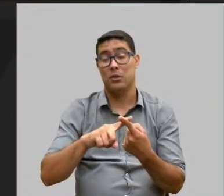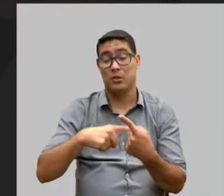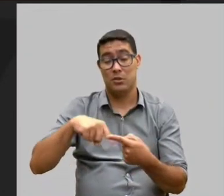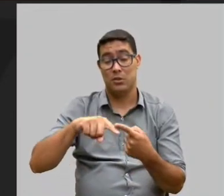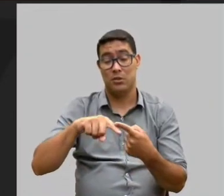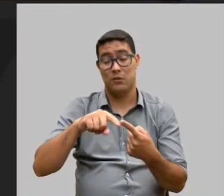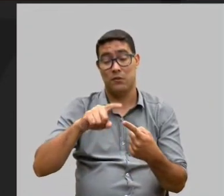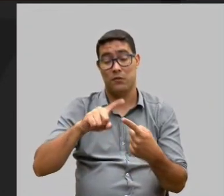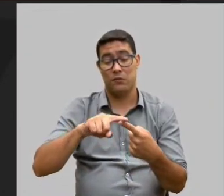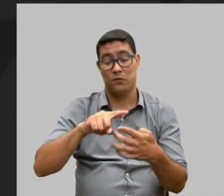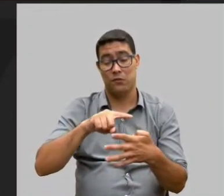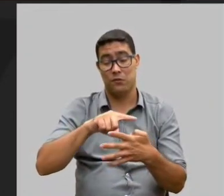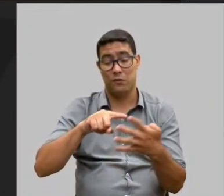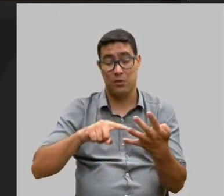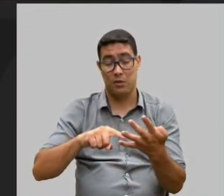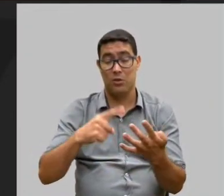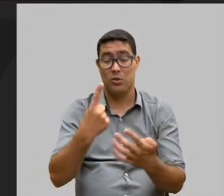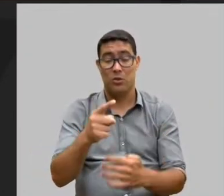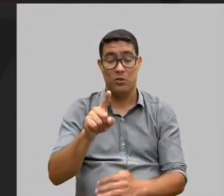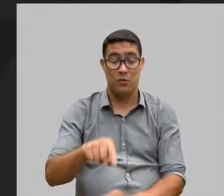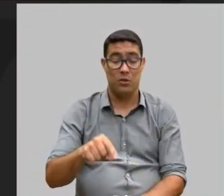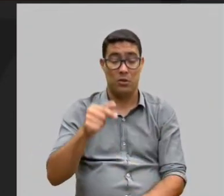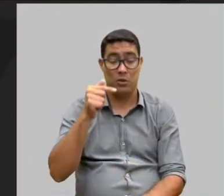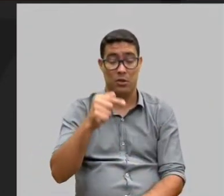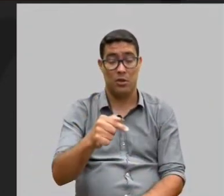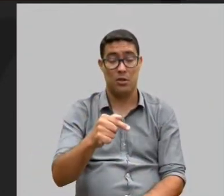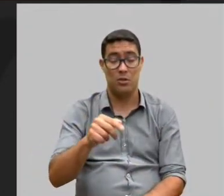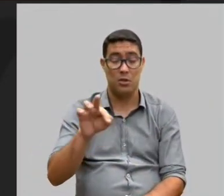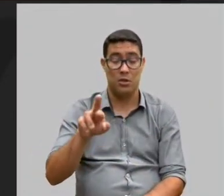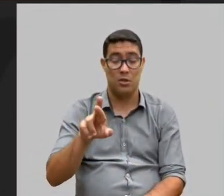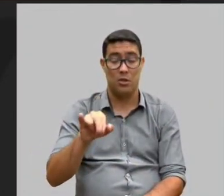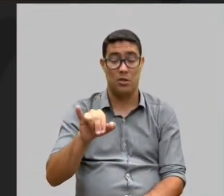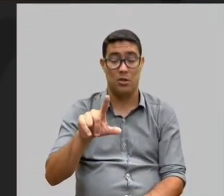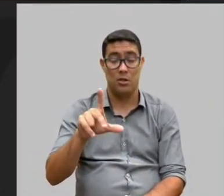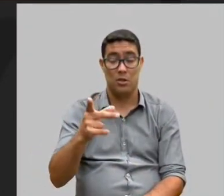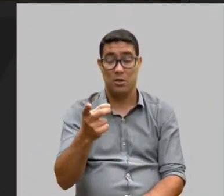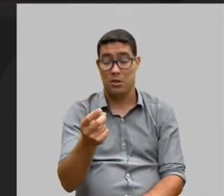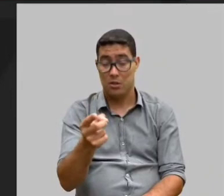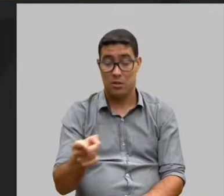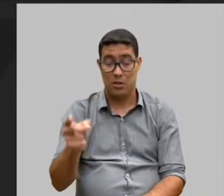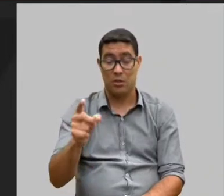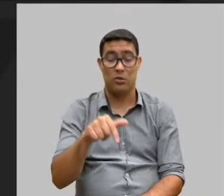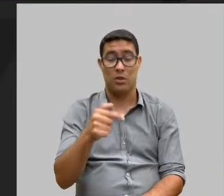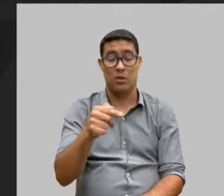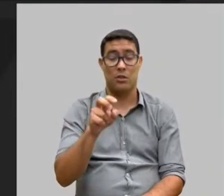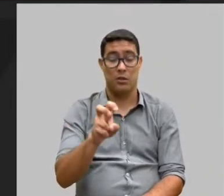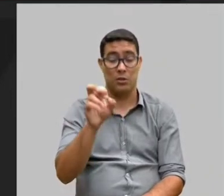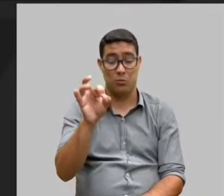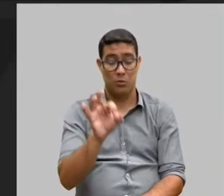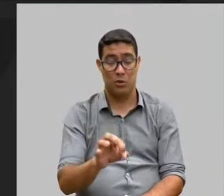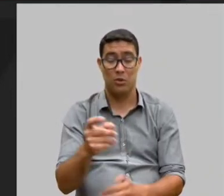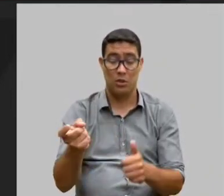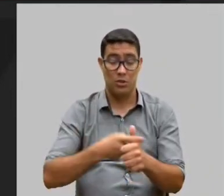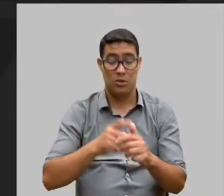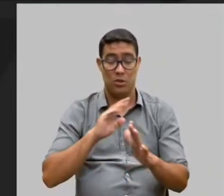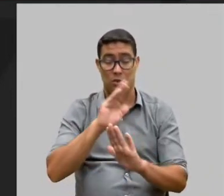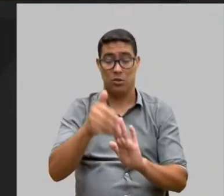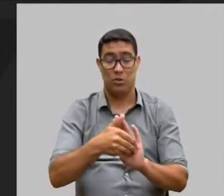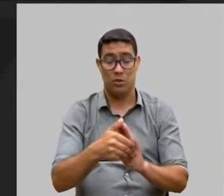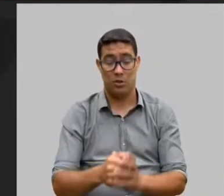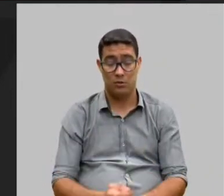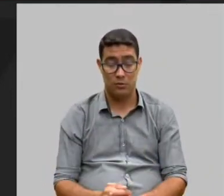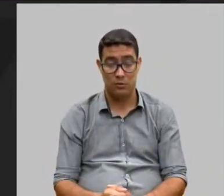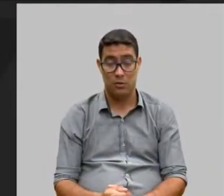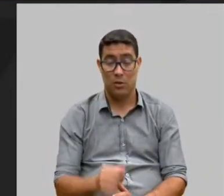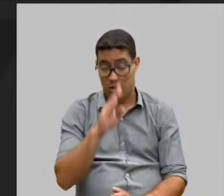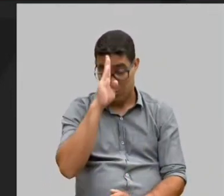estado é 1,7 trilhões que dá 75% da dívida total a evolução da dívida dos principais